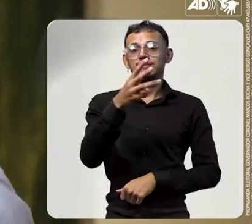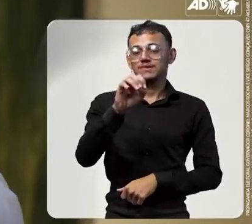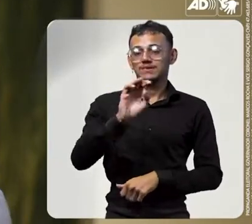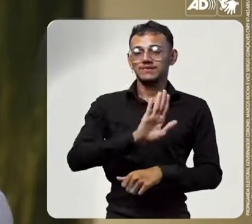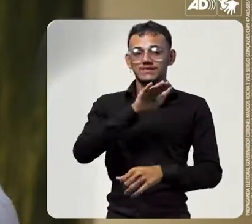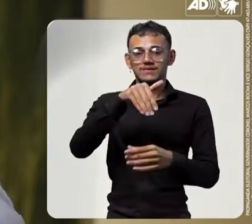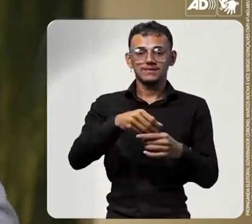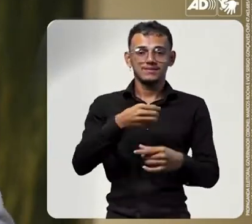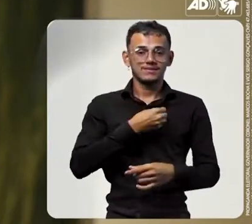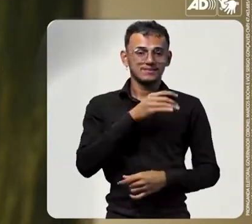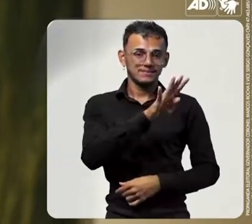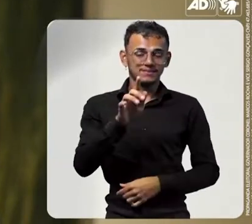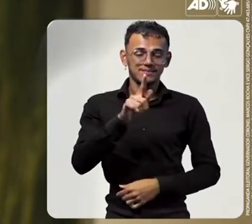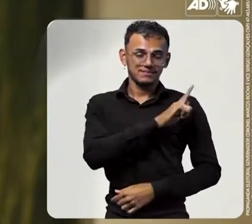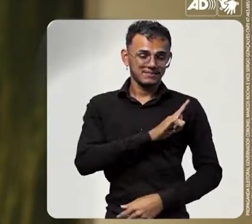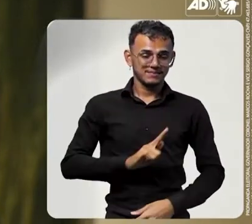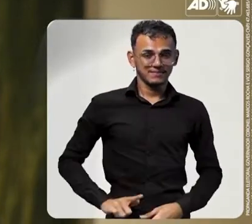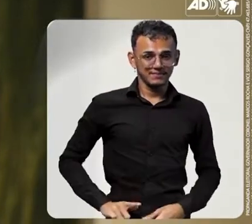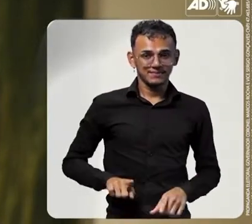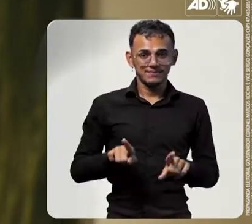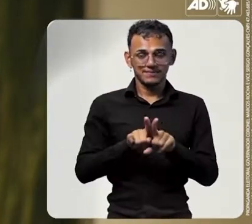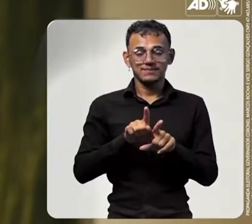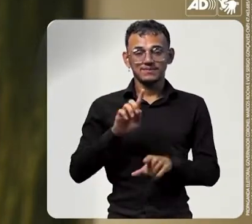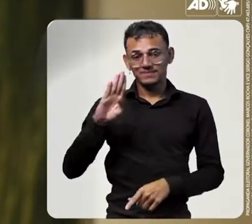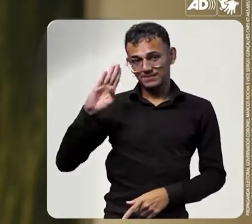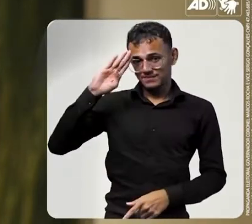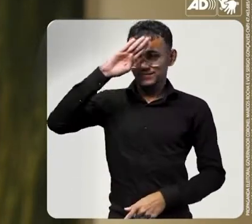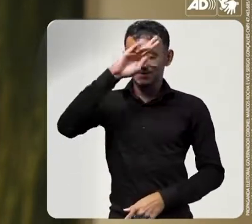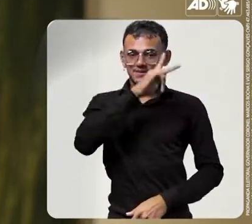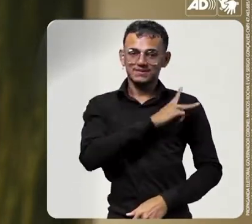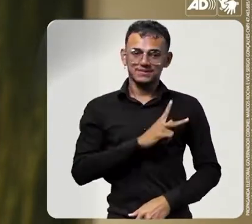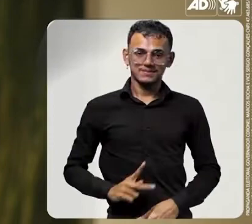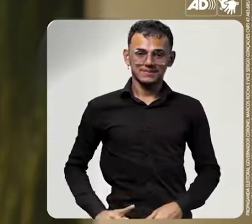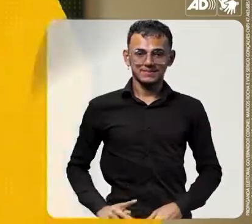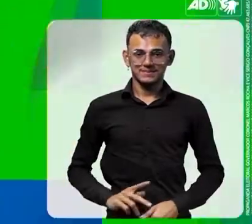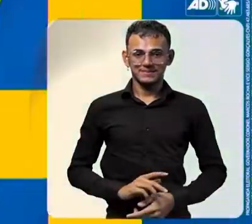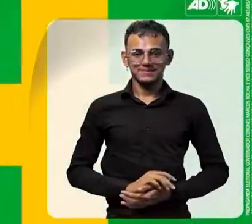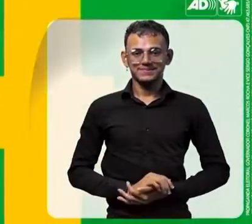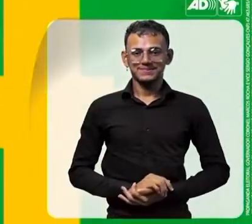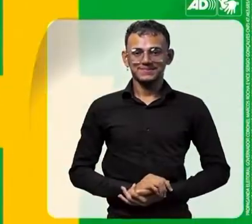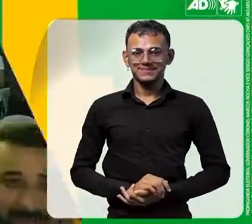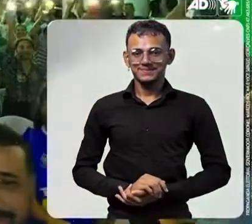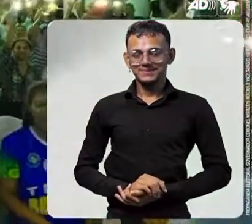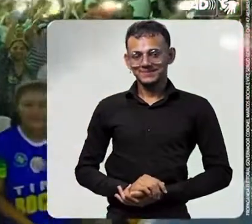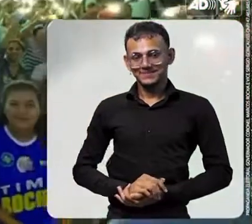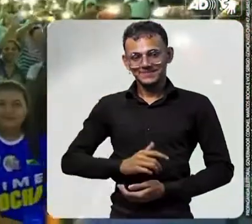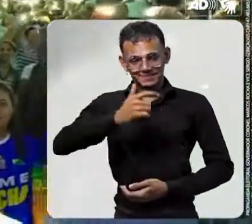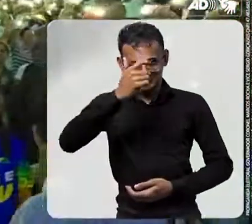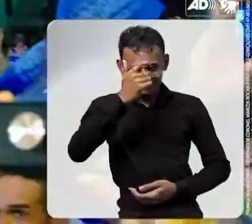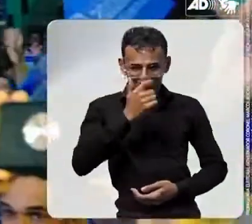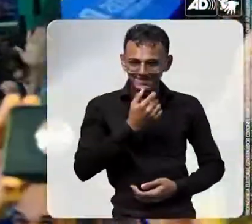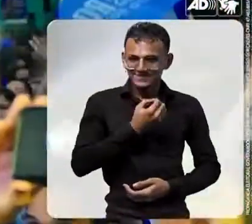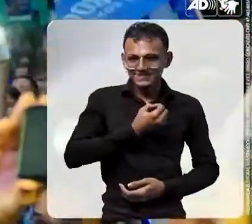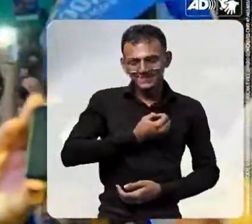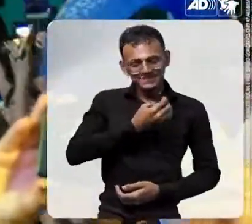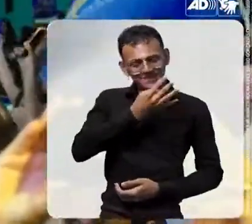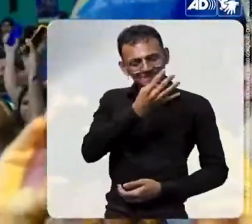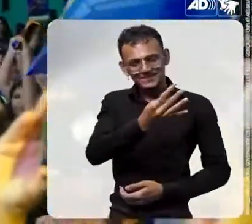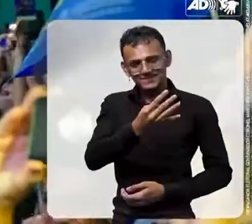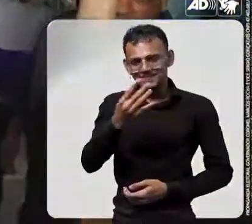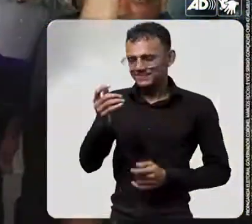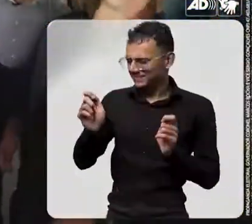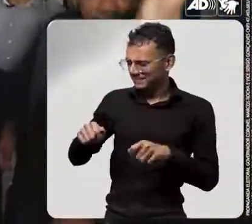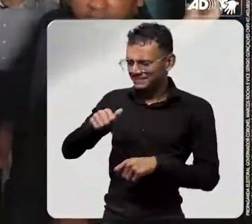vote 44 para governador e Bolsonaro presidente. Sou 44,